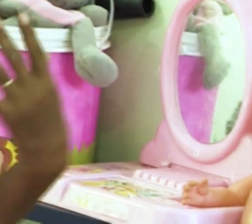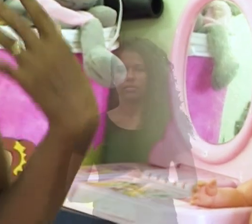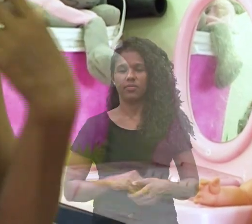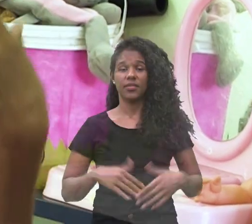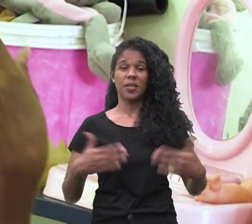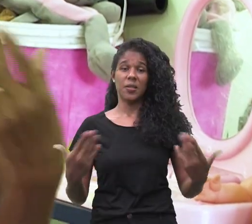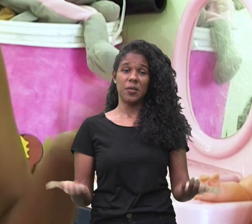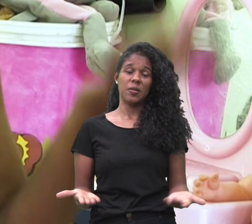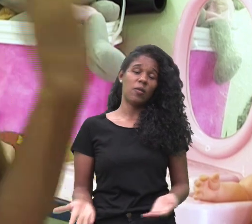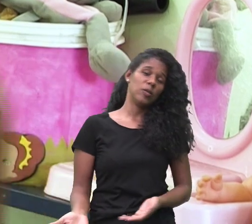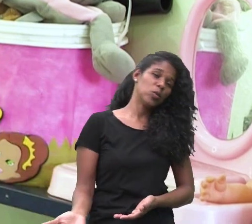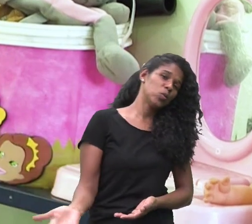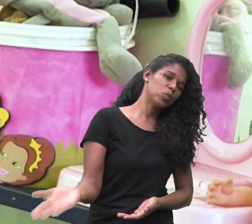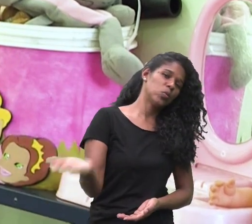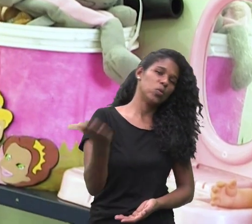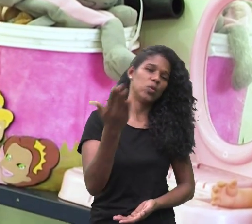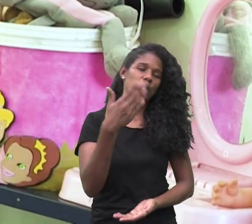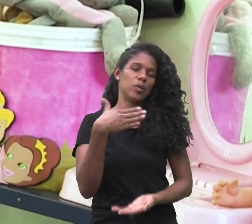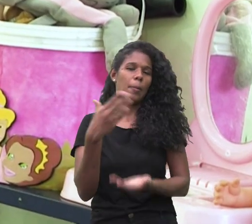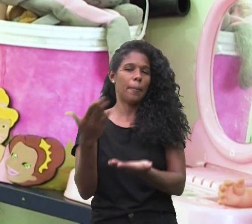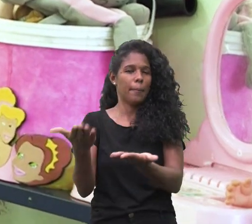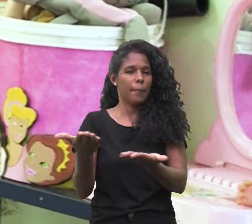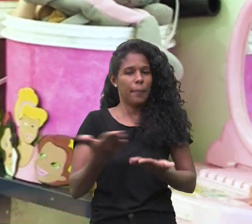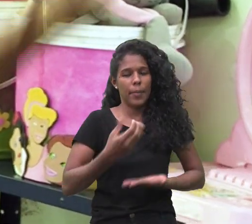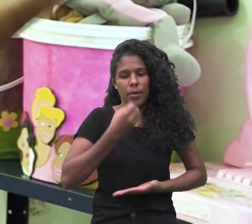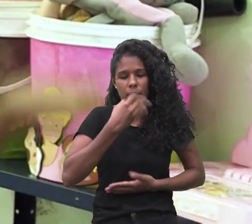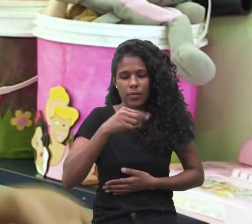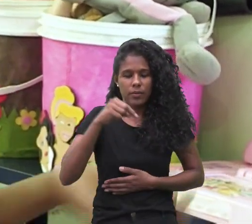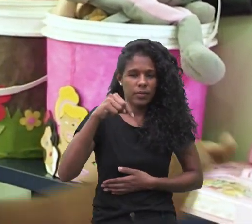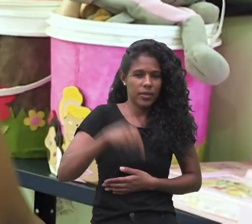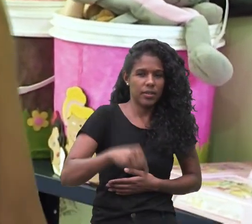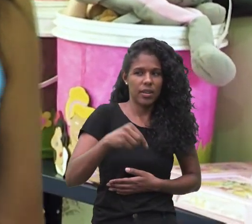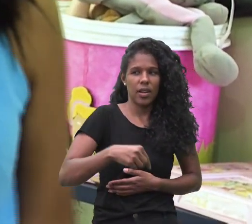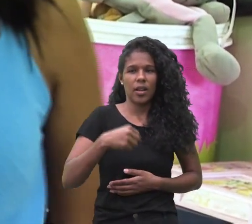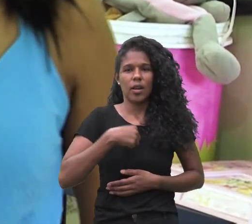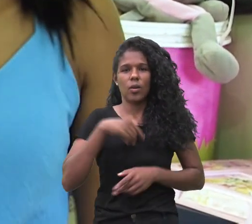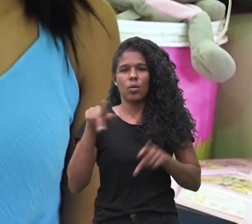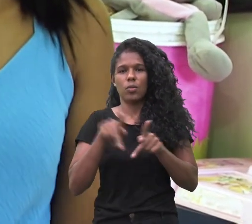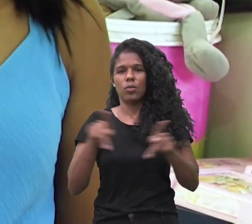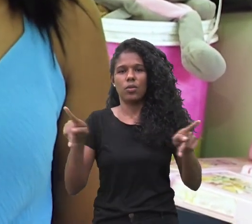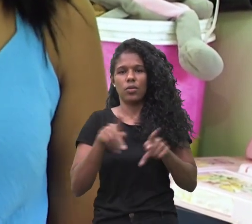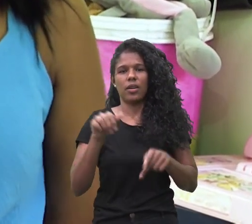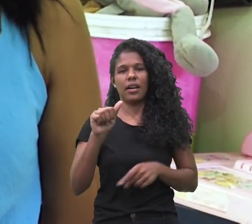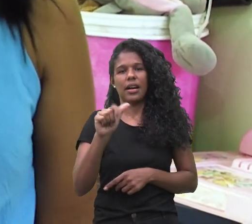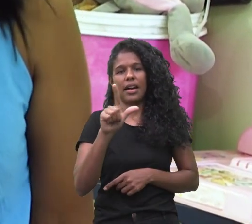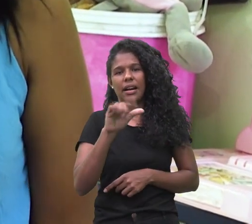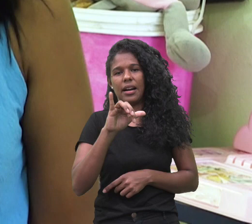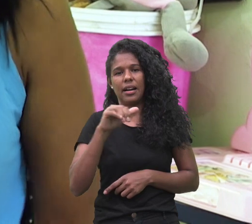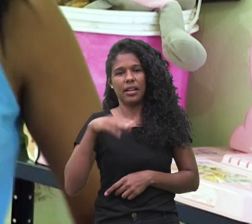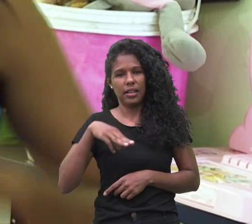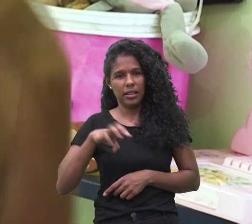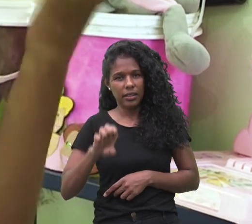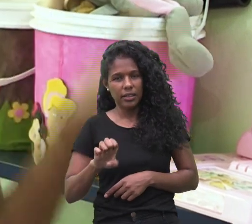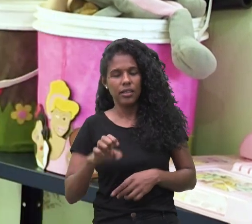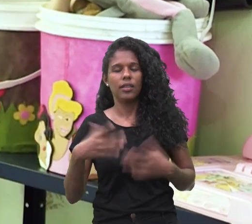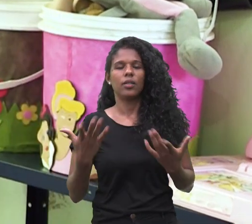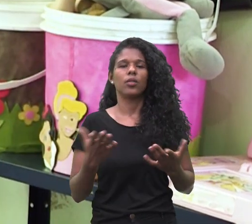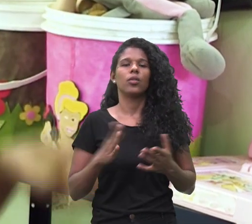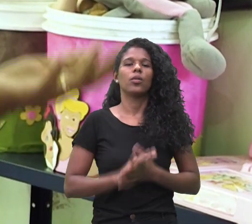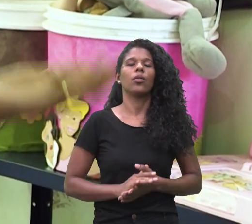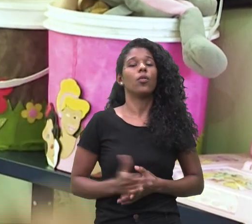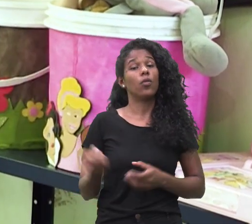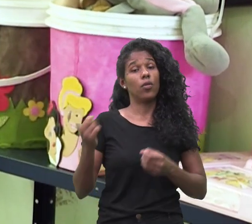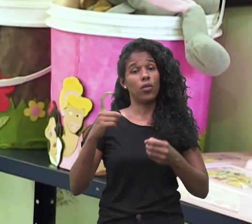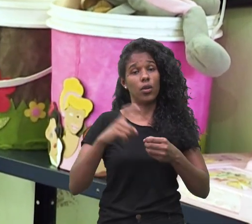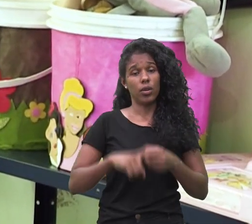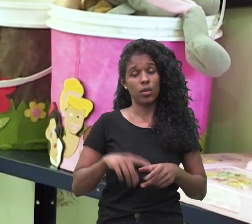Sejam bem-vindos, eu sou a professora Aline, estou retornando aqui para o CMEI Daniel Borges como nomeada. Estou muito feliz, fui